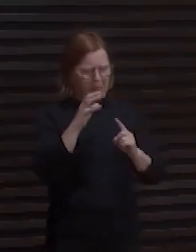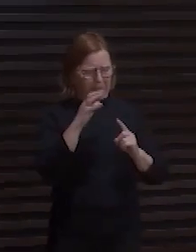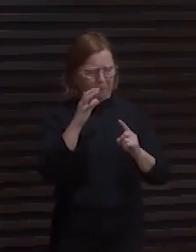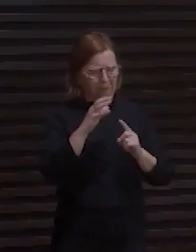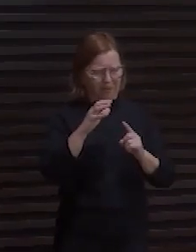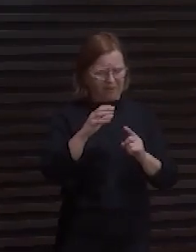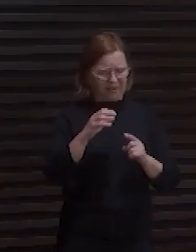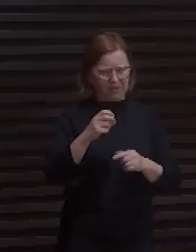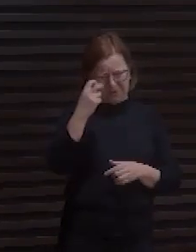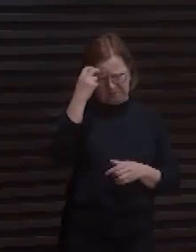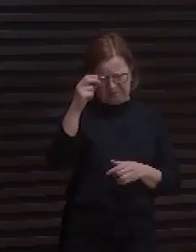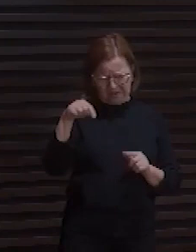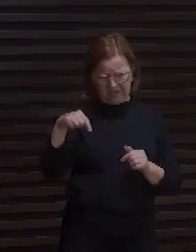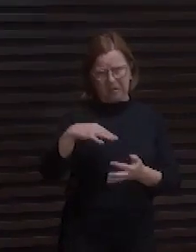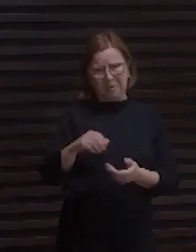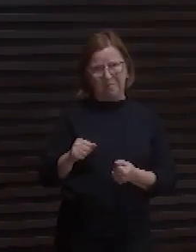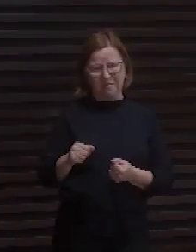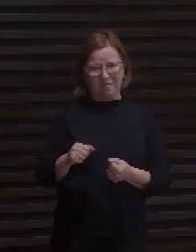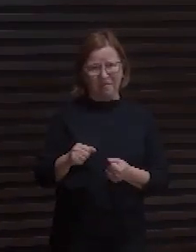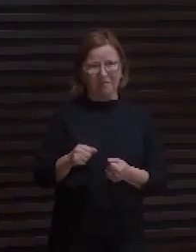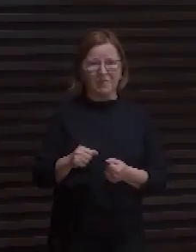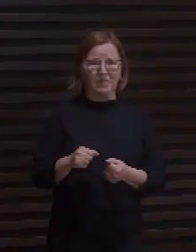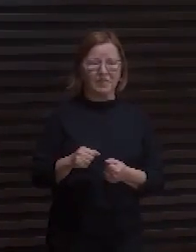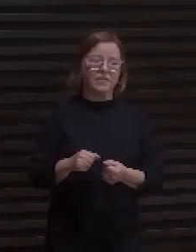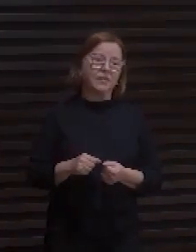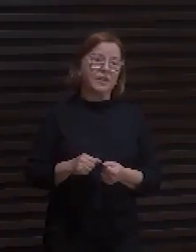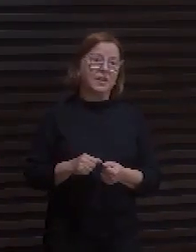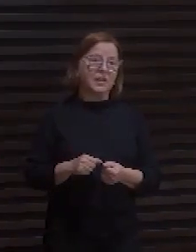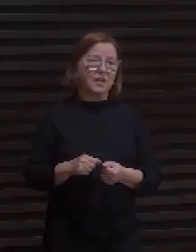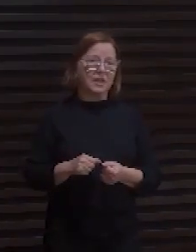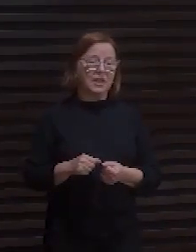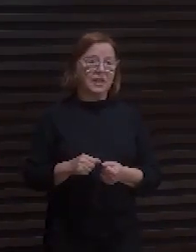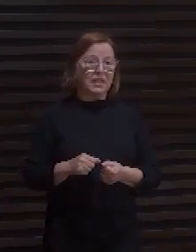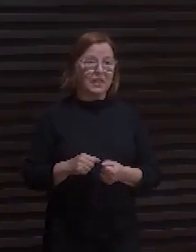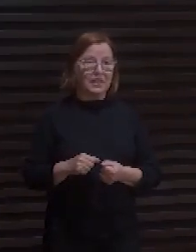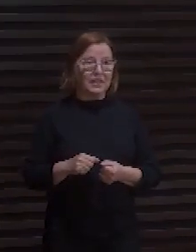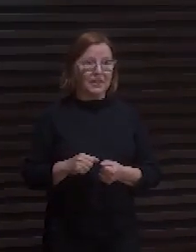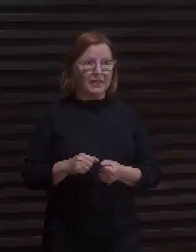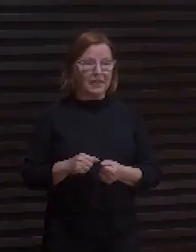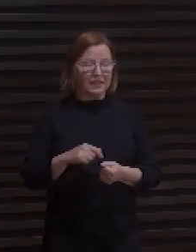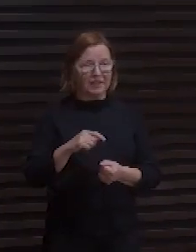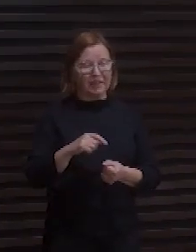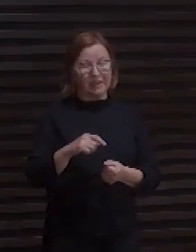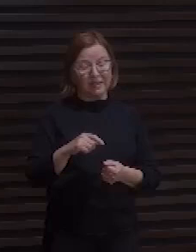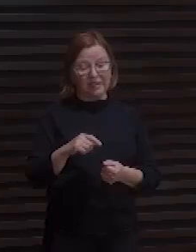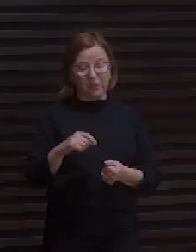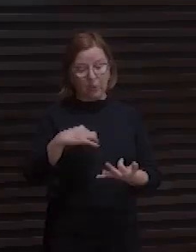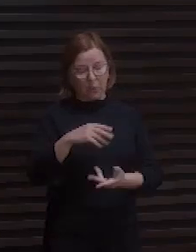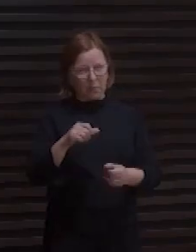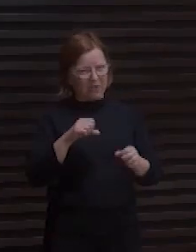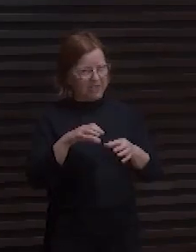somos forçados a pensar de acordo e a partir de uma falsa premissa de que a felicidade que